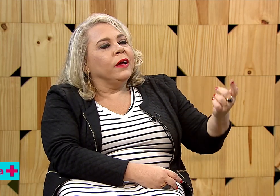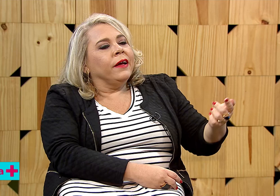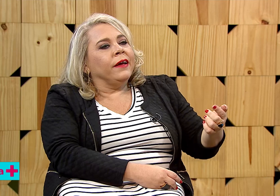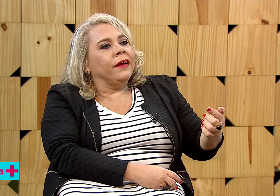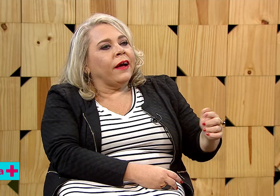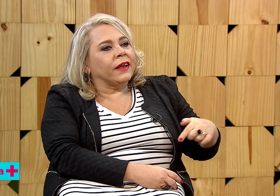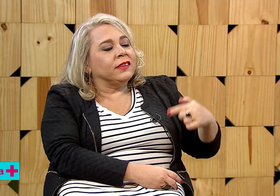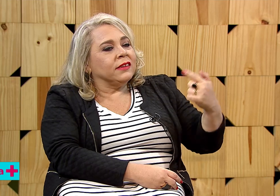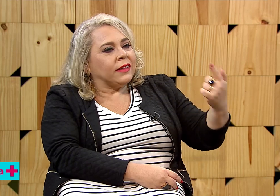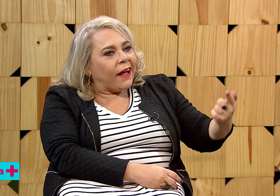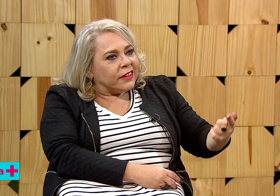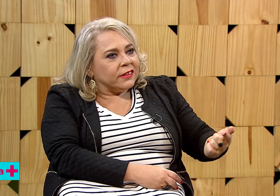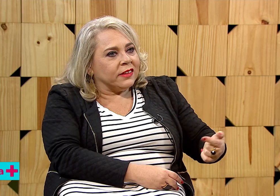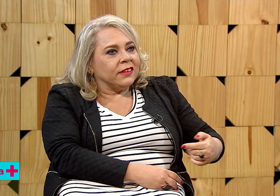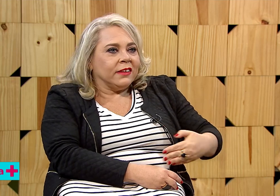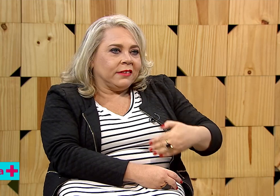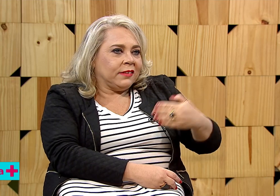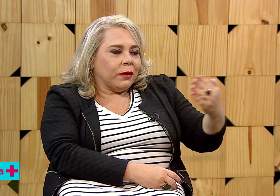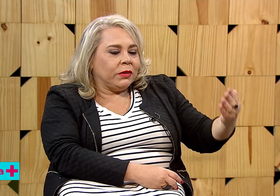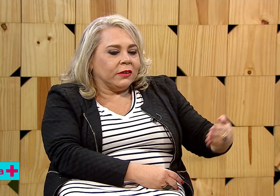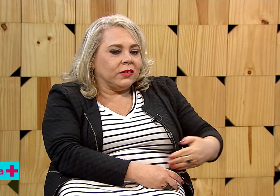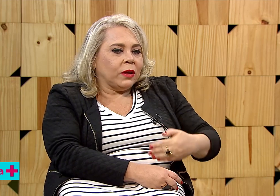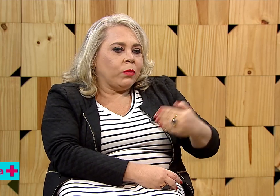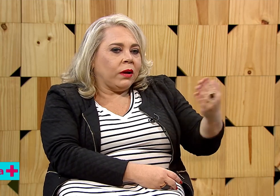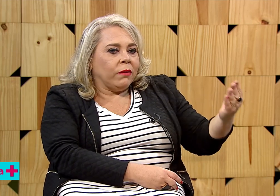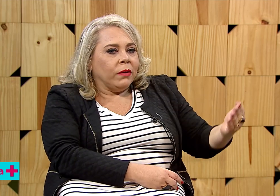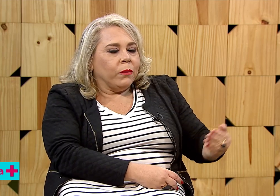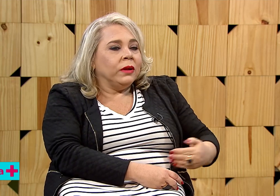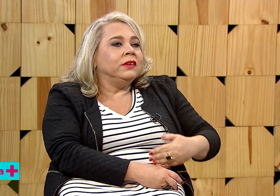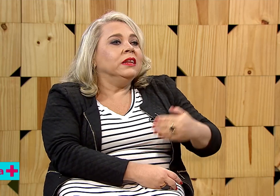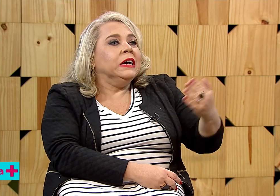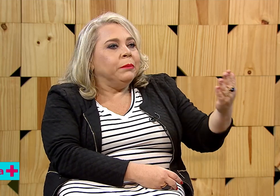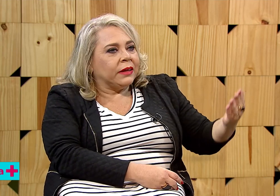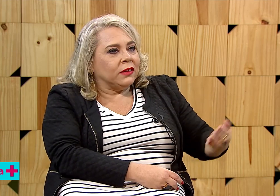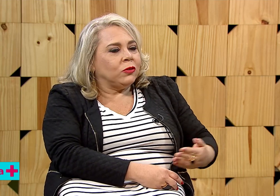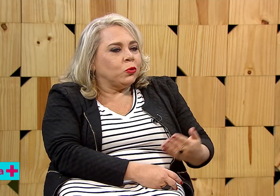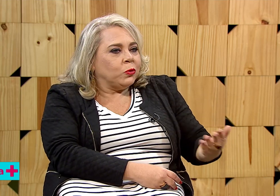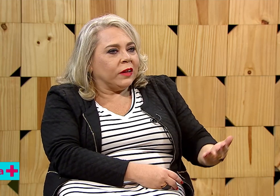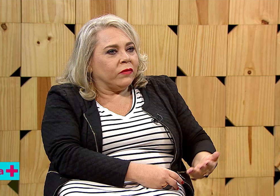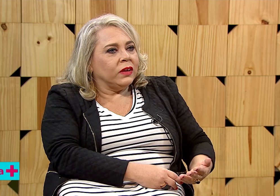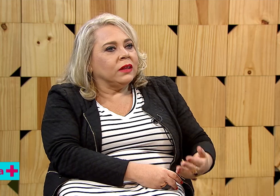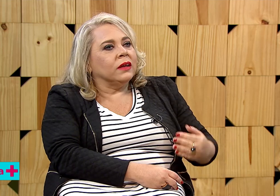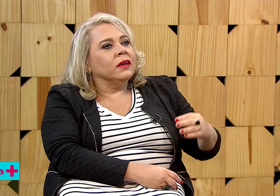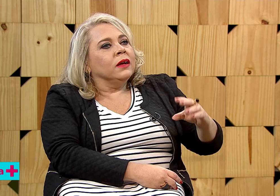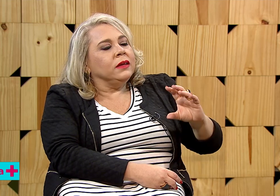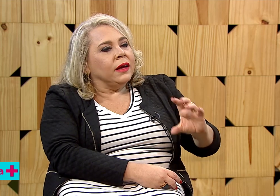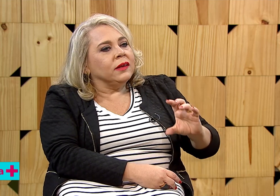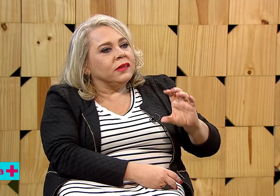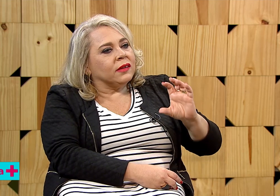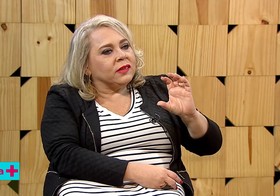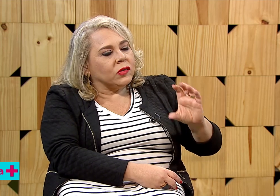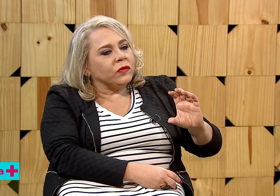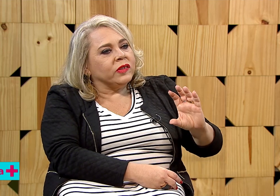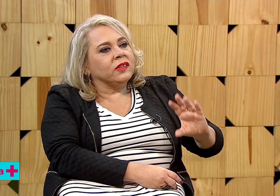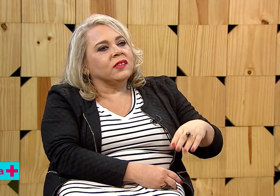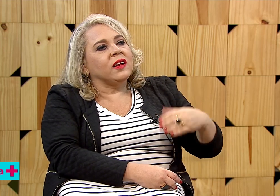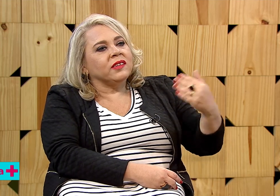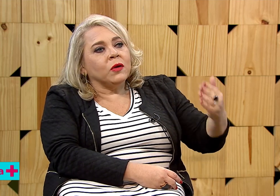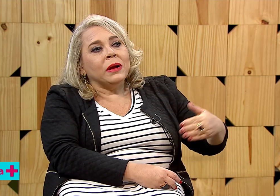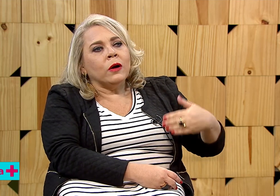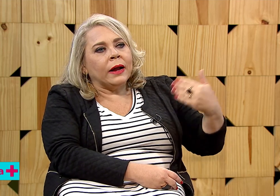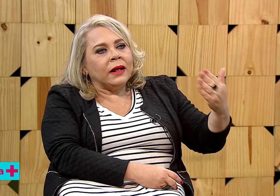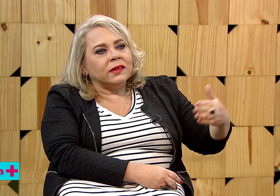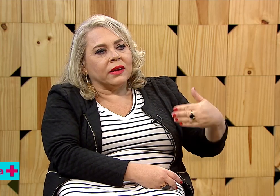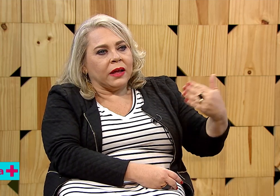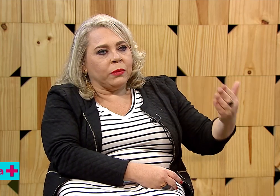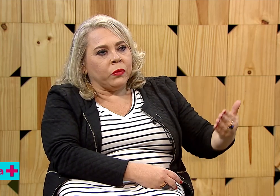serão acrescentadas, né? Você sabe que a gente tem uma dinâmica de tudo na vida, e essas oficinas elas